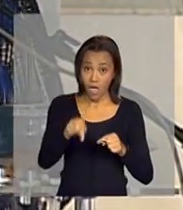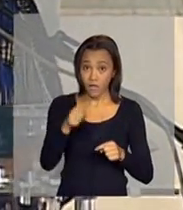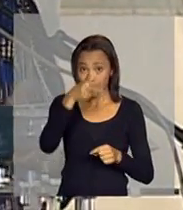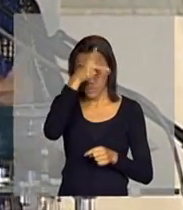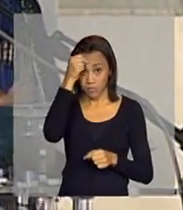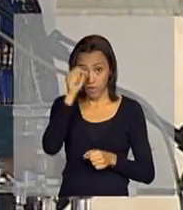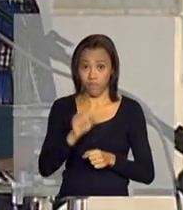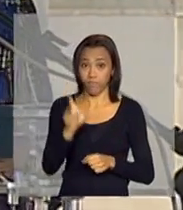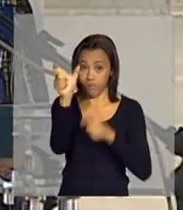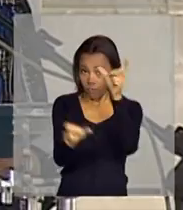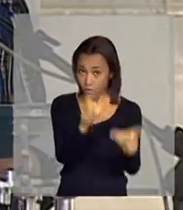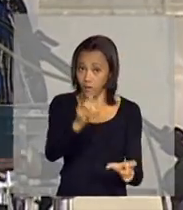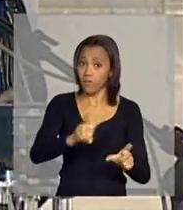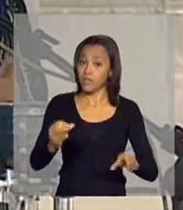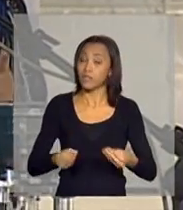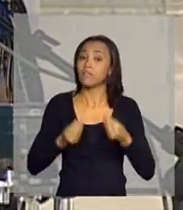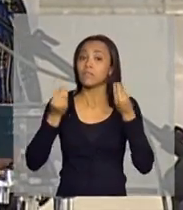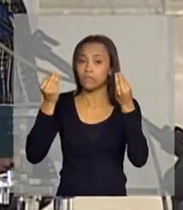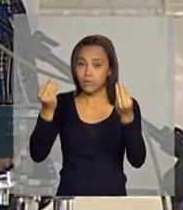entregaremos uma